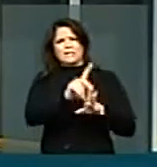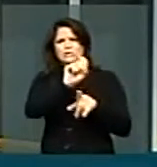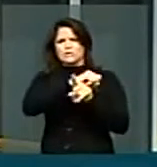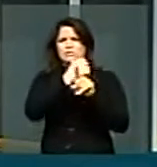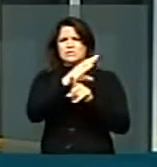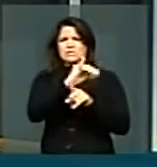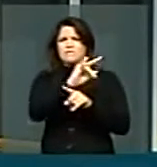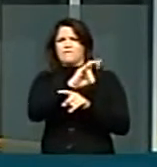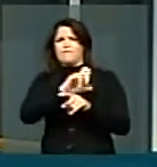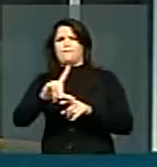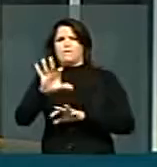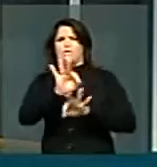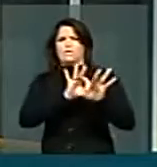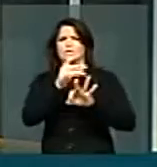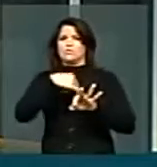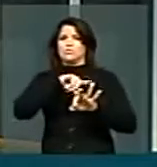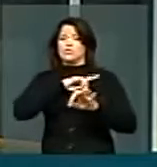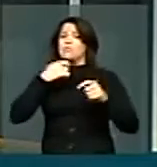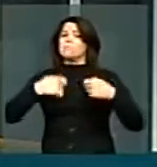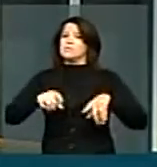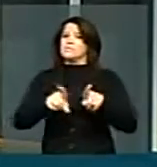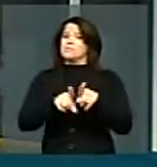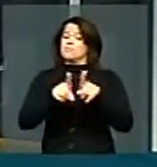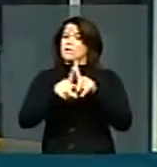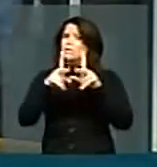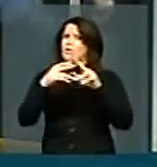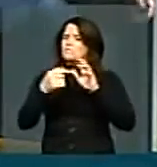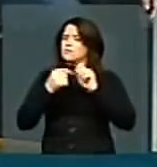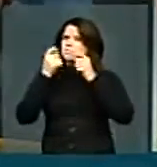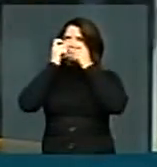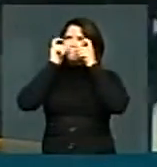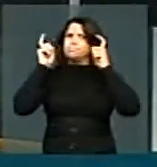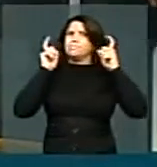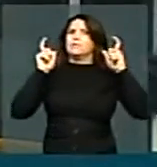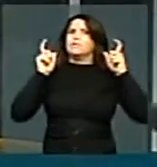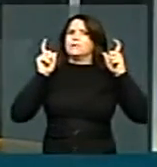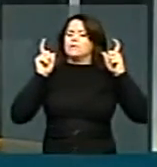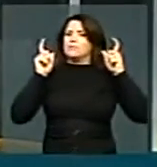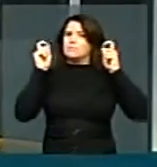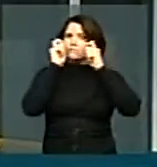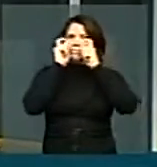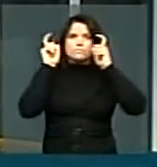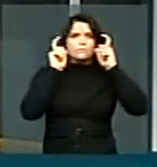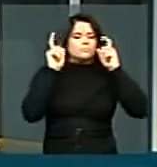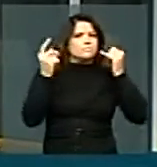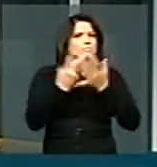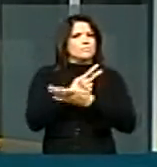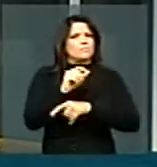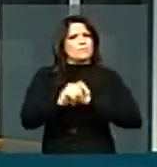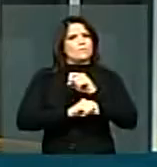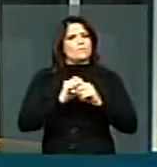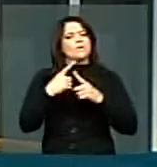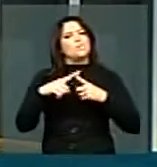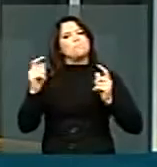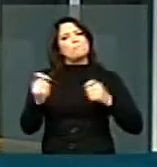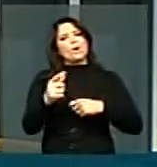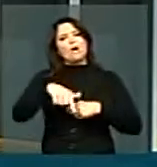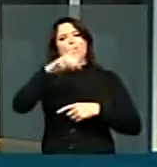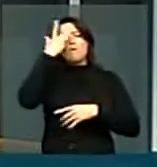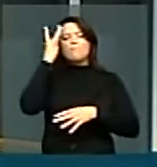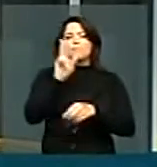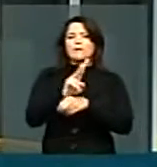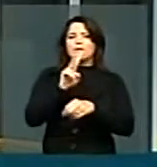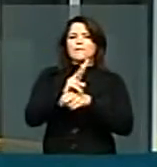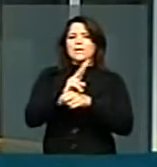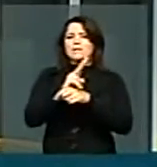organizada, a gente deve ter também um sinal amarelo de atenção a esse tipo de iniciativa, que podem ter aqueles que defendam